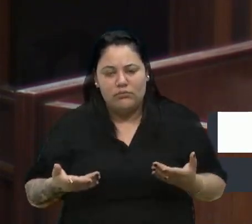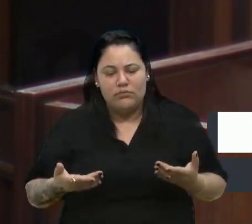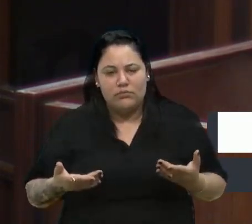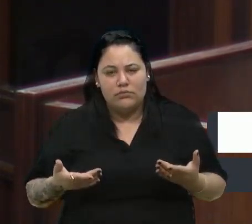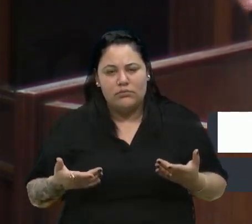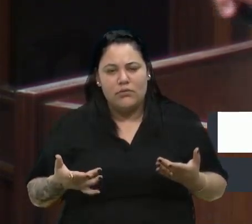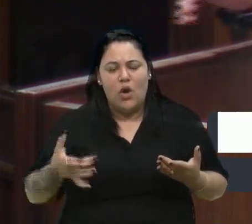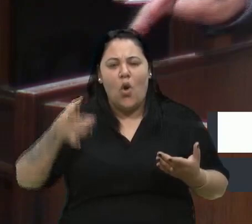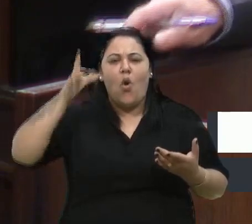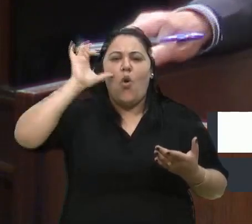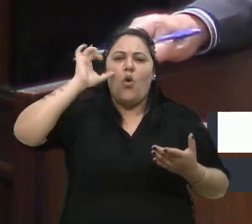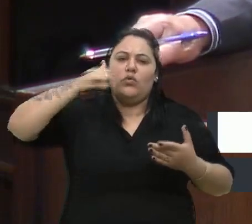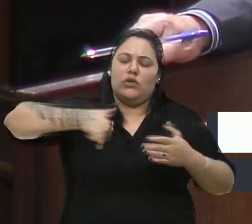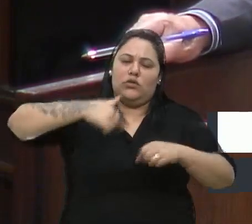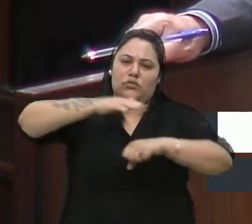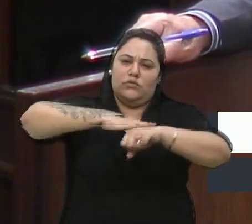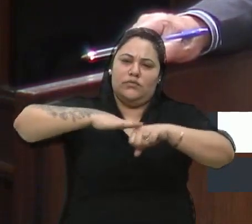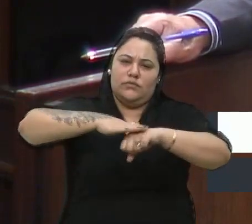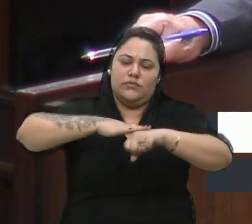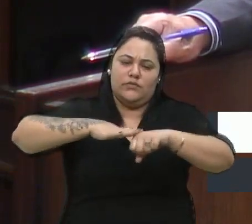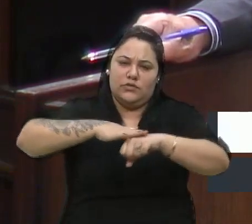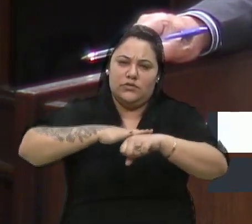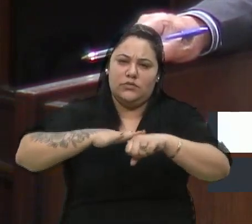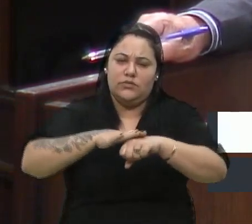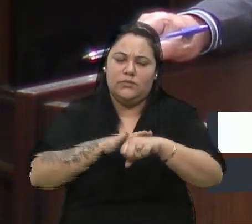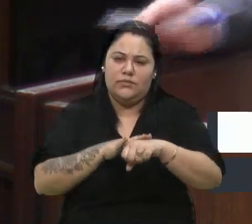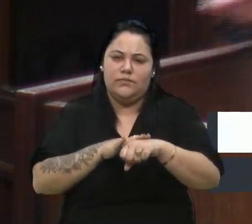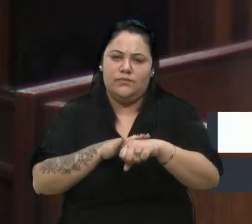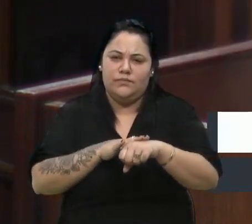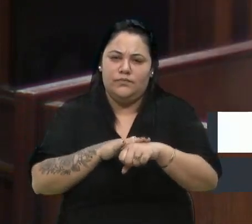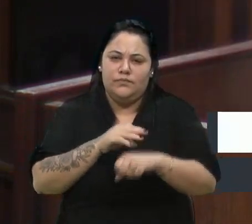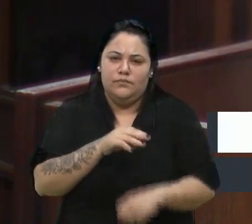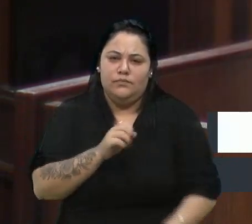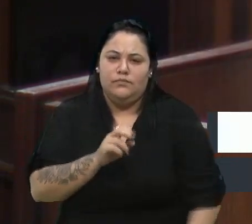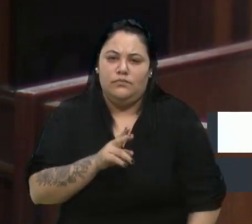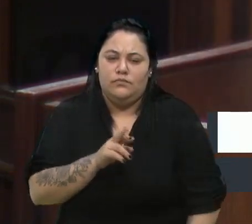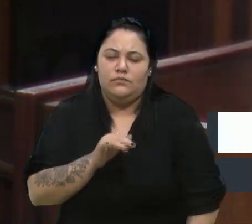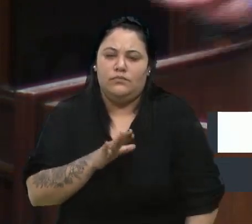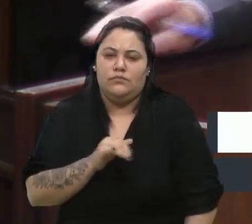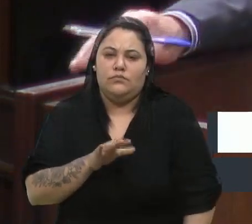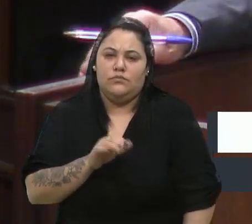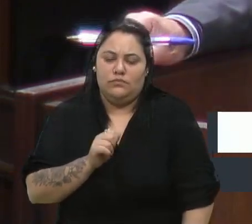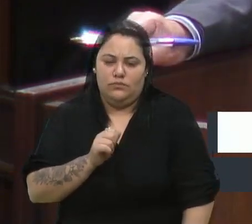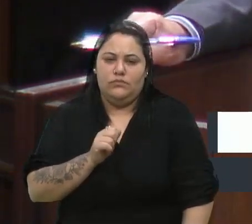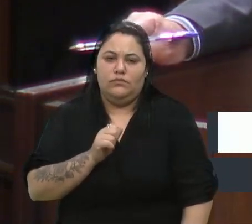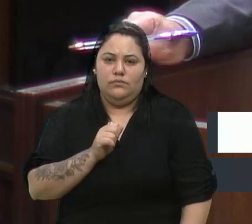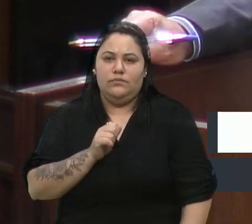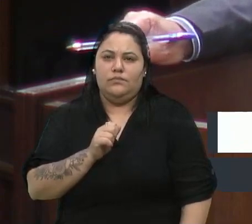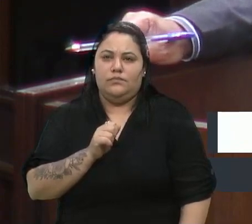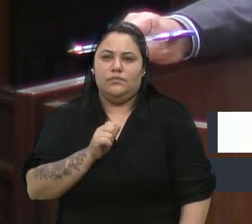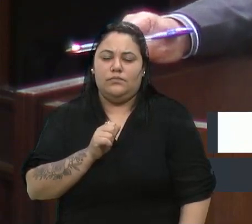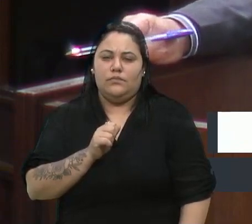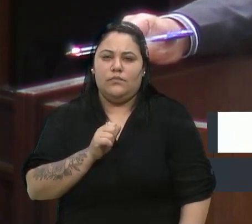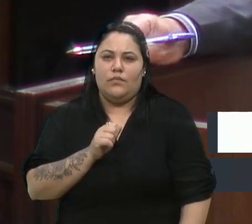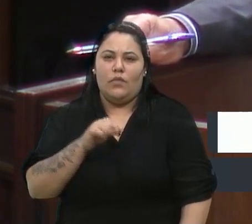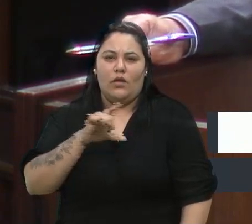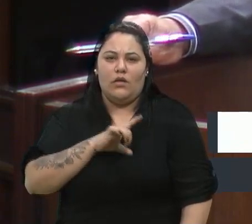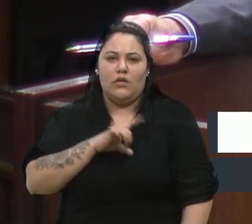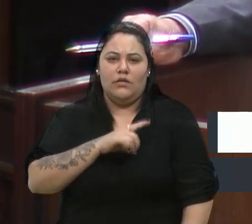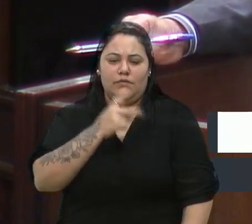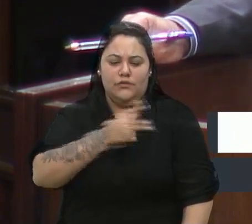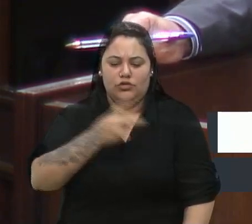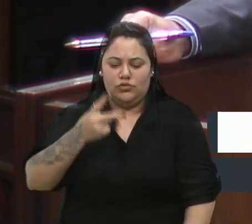Pois ontem, conversando com o Maurício, uma parte quando possível. Tem 22